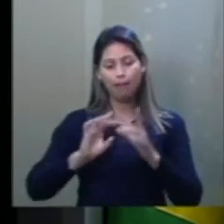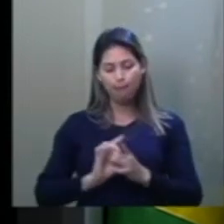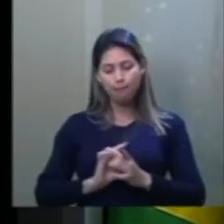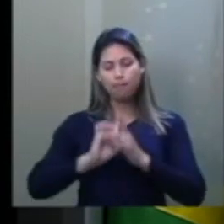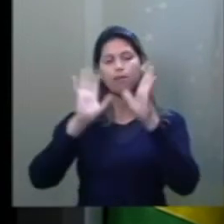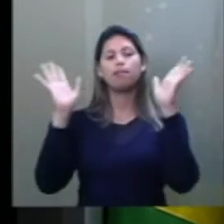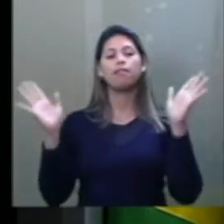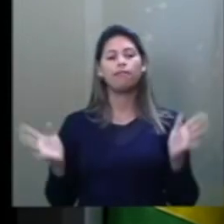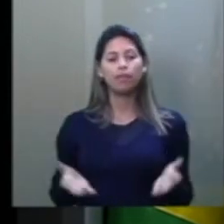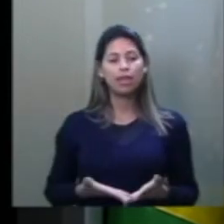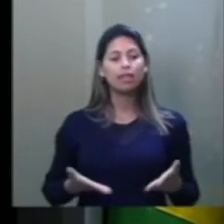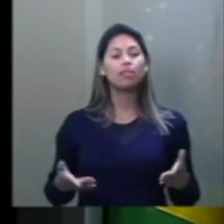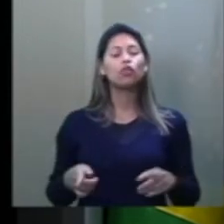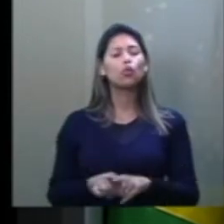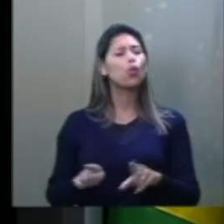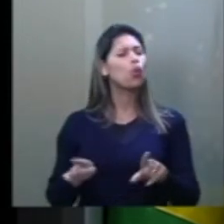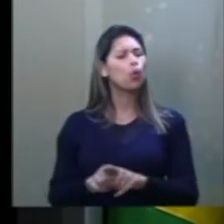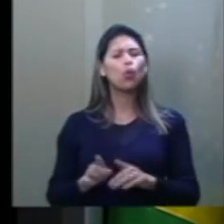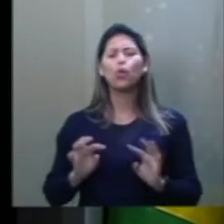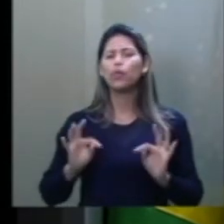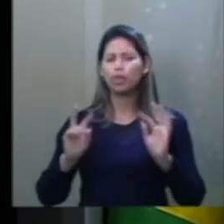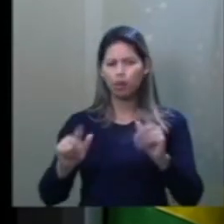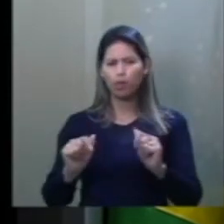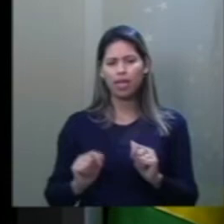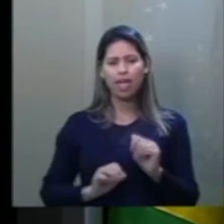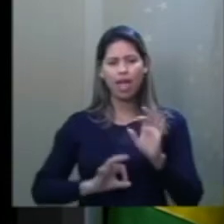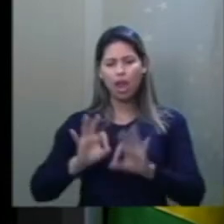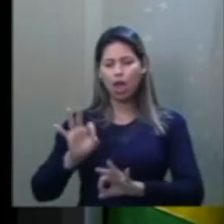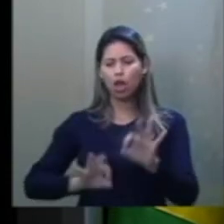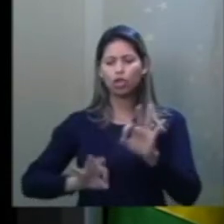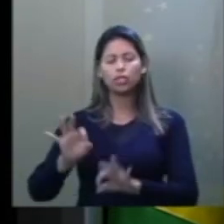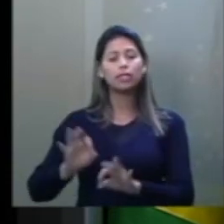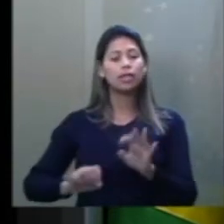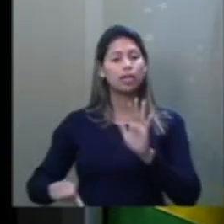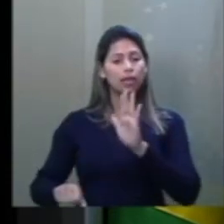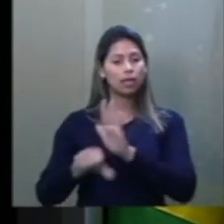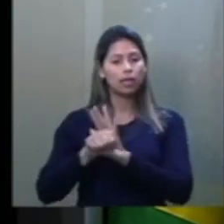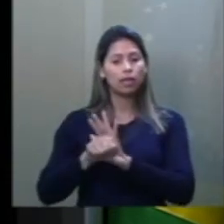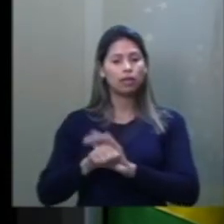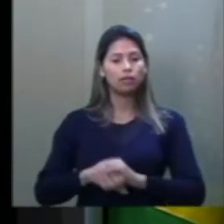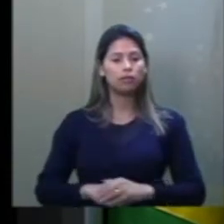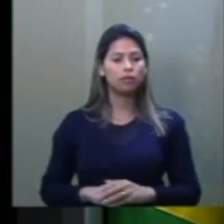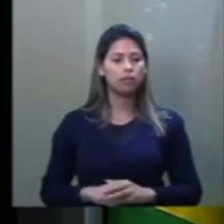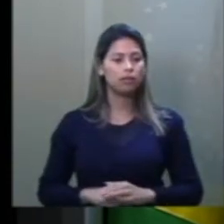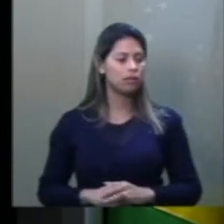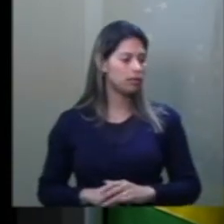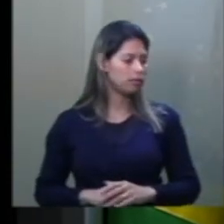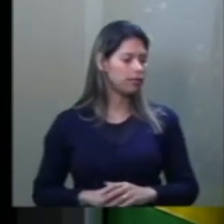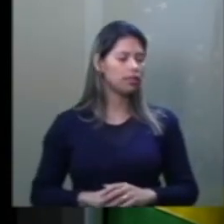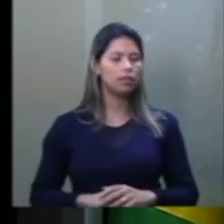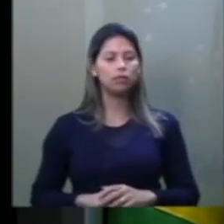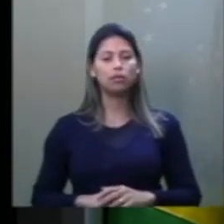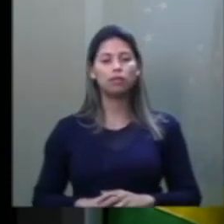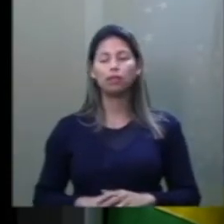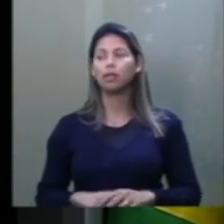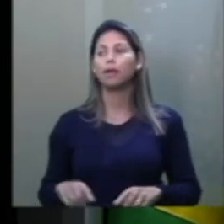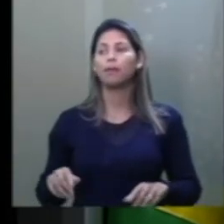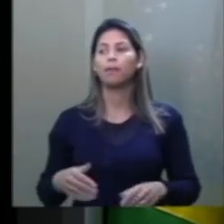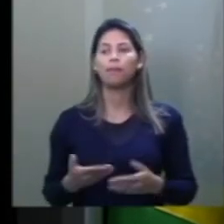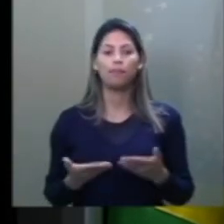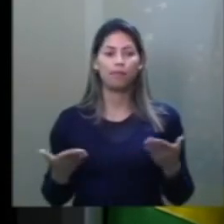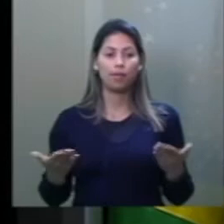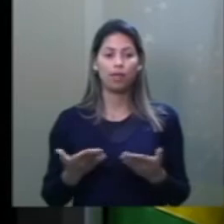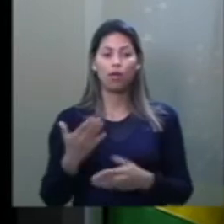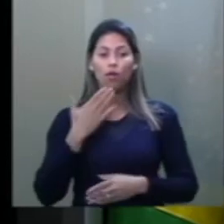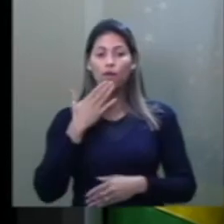todas essas estruturas criminosas. Senhor presidente, eu faço esse registro aqui na visita que fiz